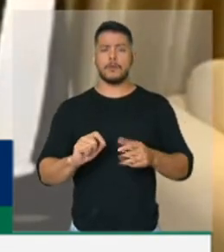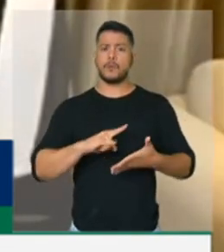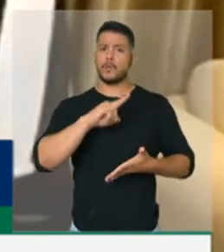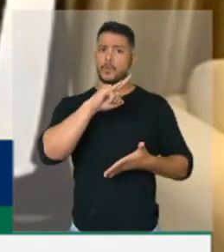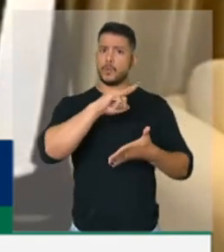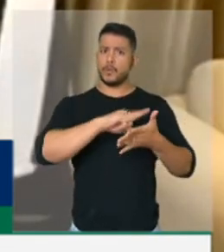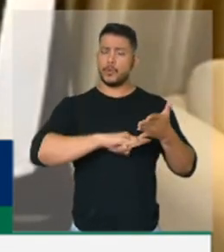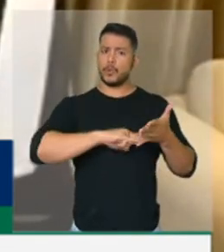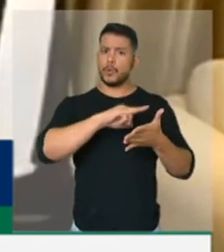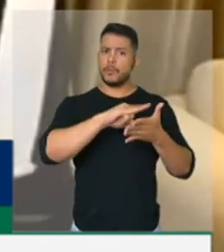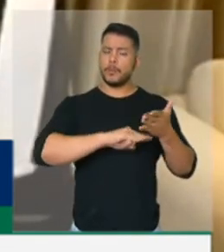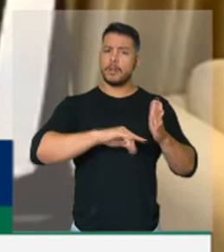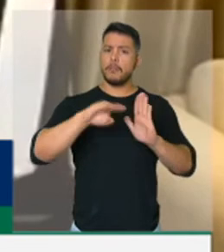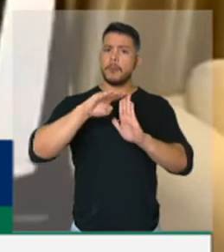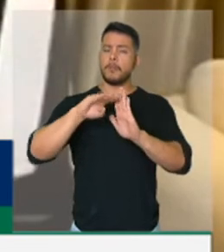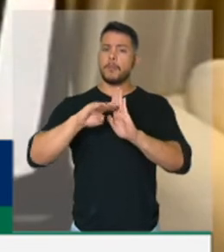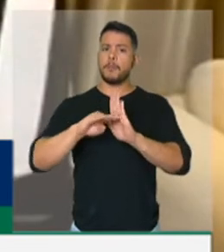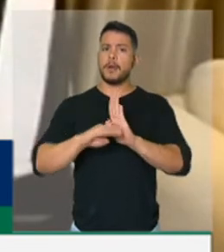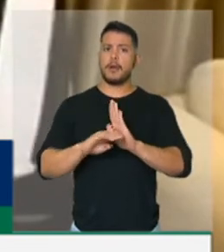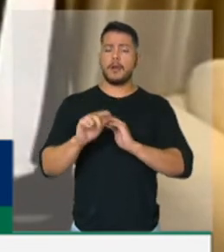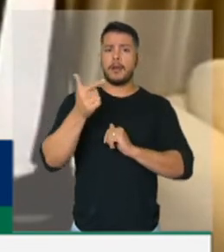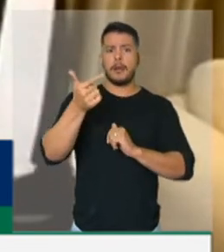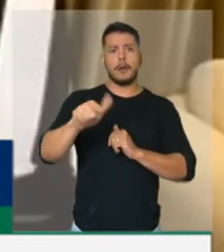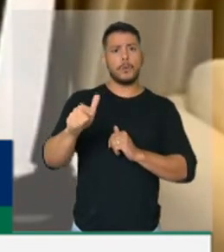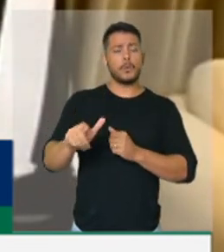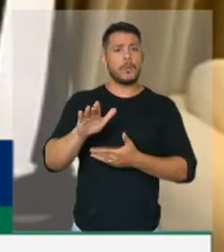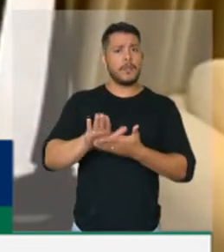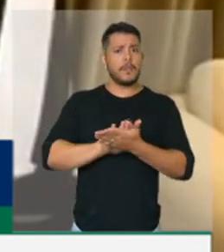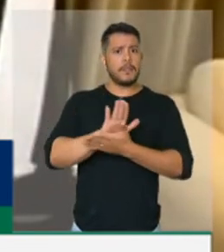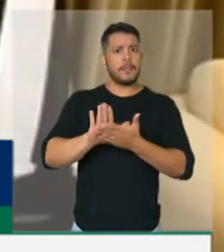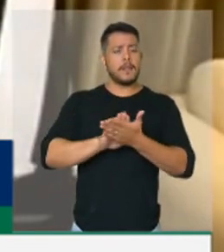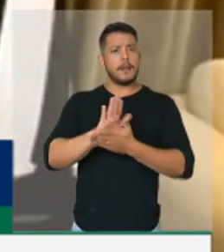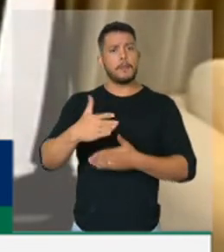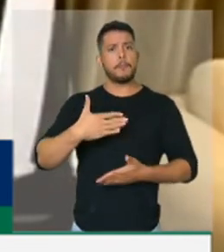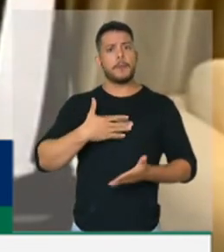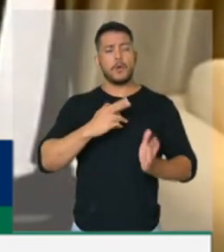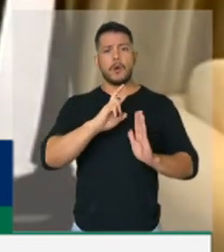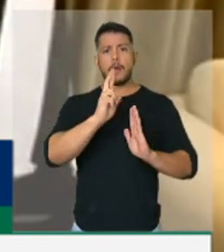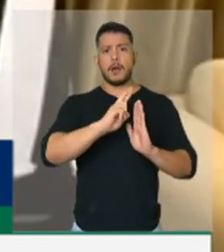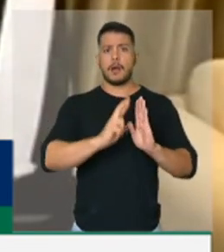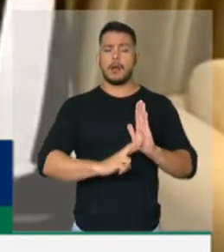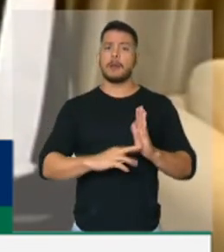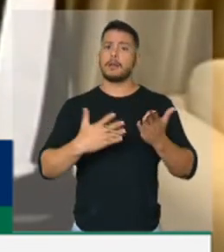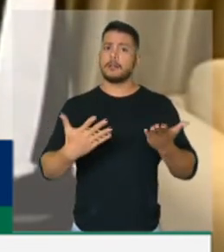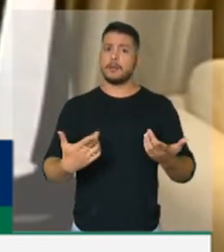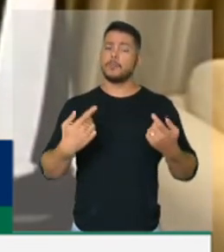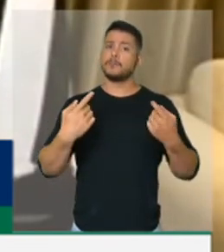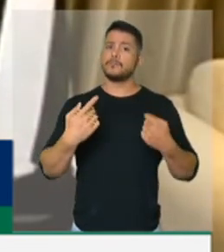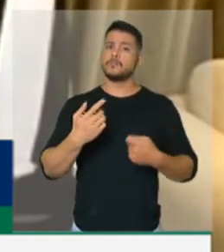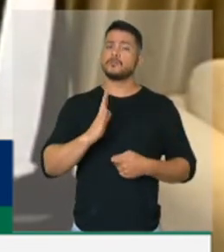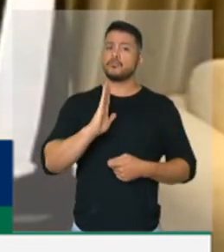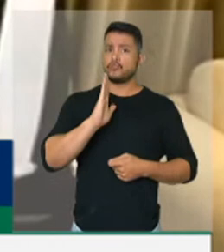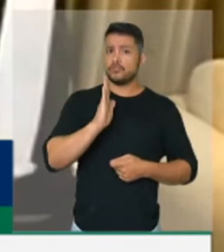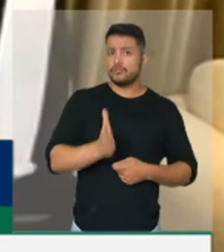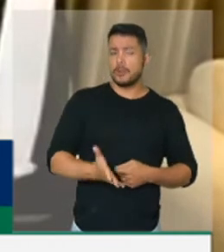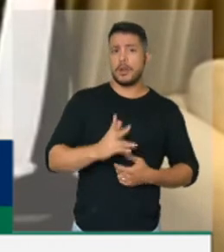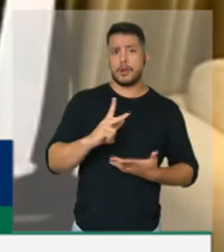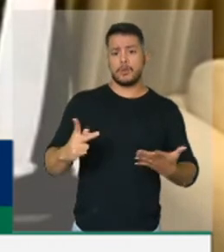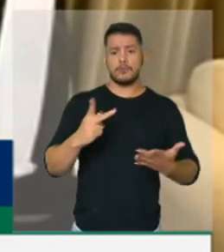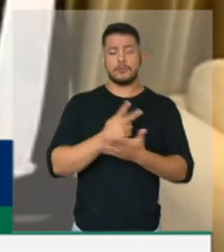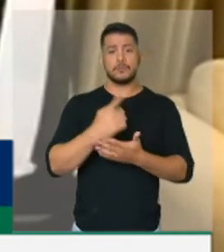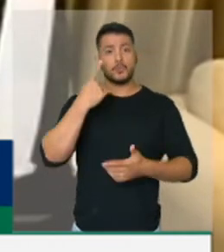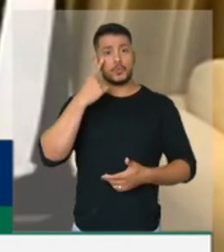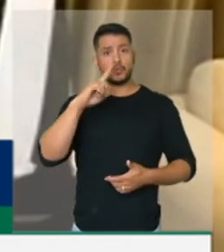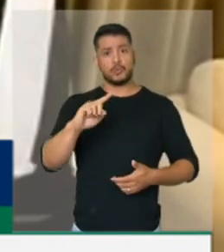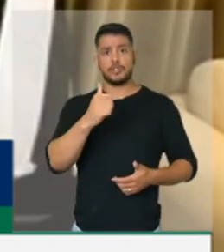lei sequer consta minha designação como relator, a qual é preciso reiterar foi efetivada oficialmente no dia